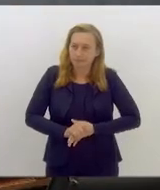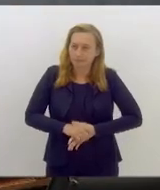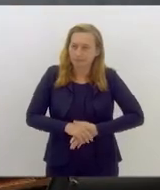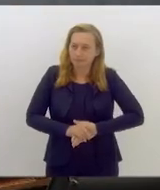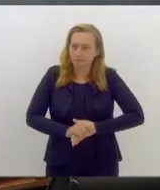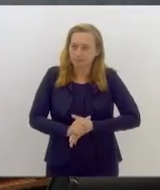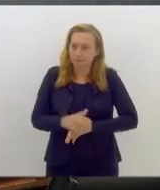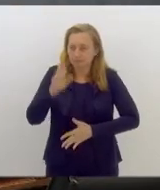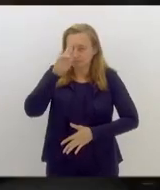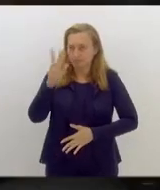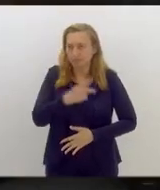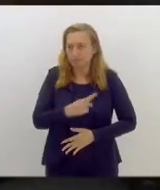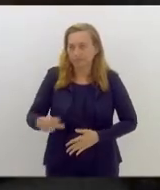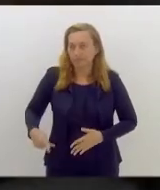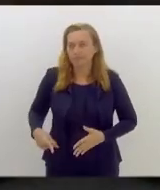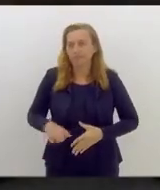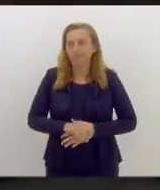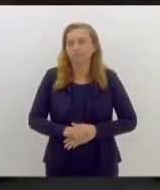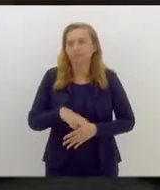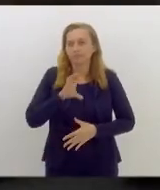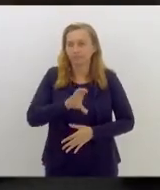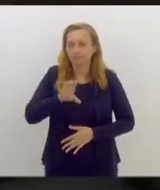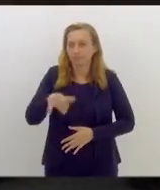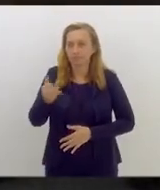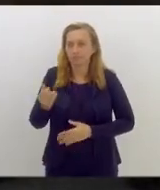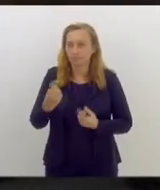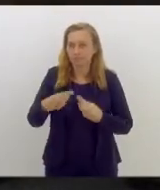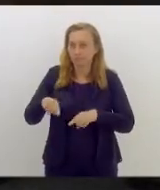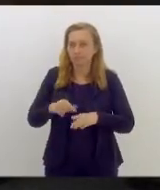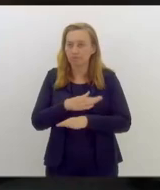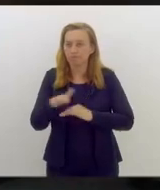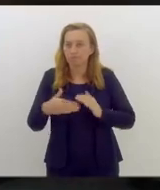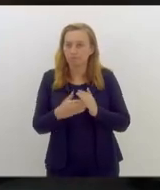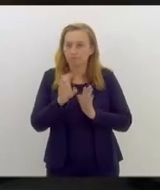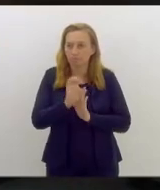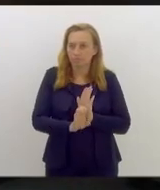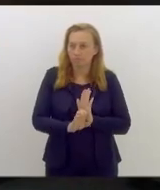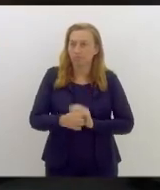Senhor presidente, o parecer da CCJ é contrário a todas as emendas.